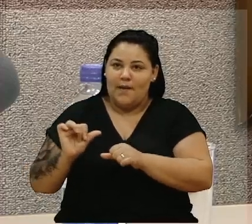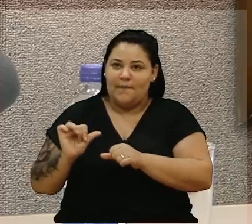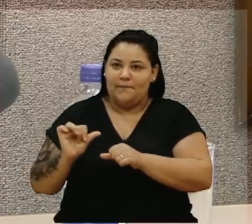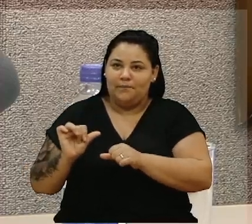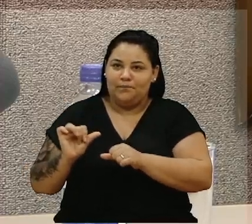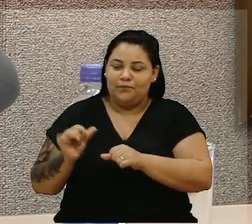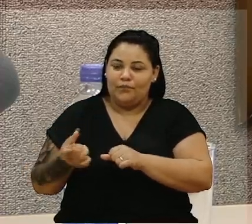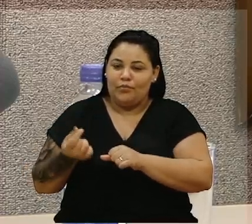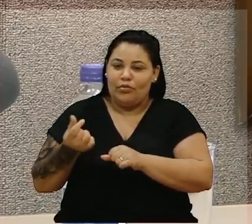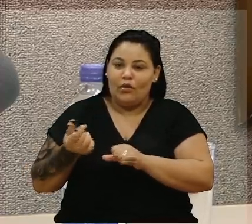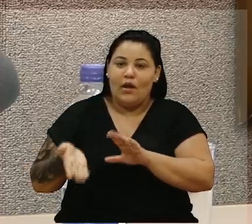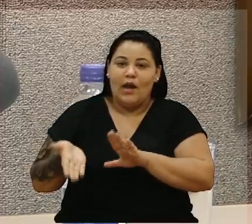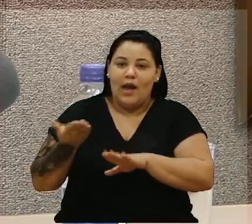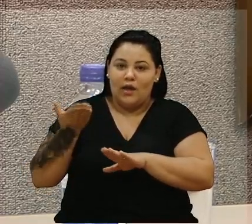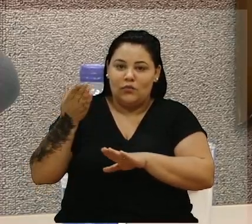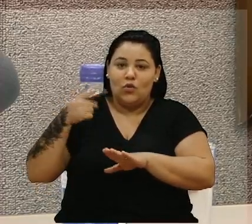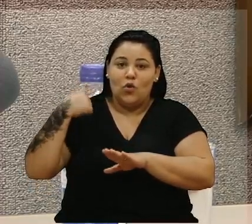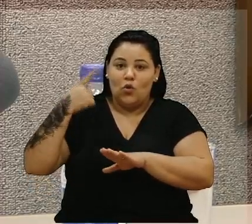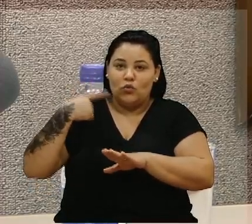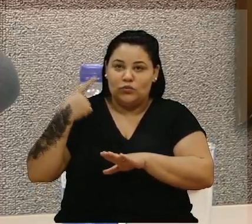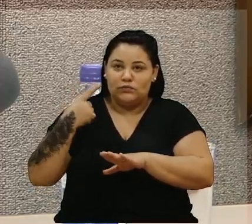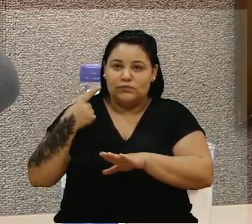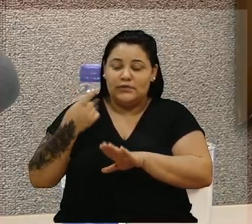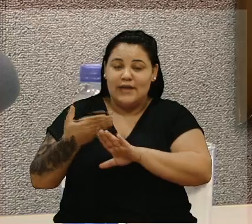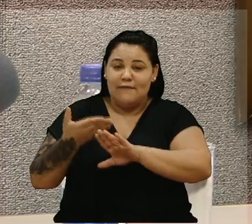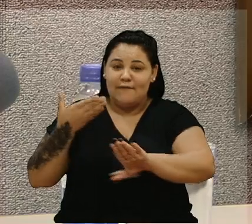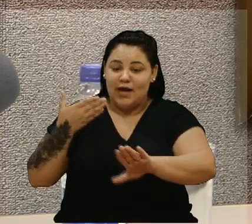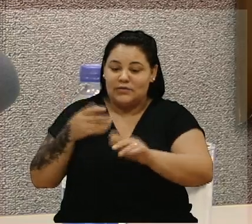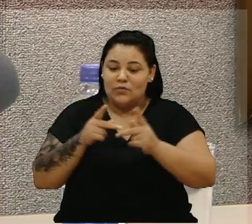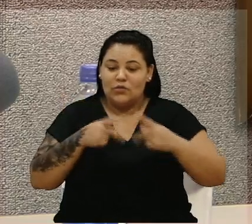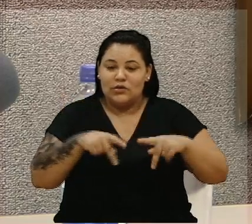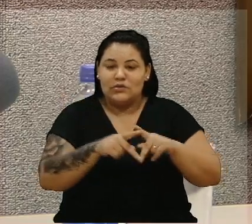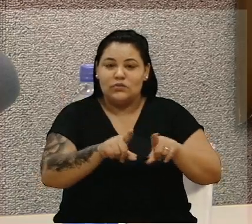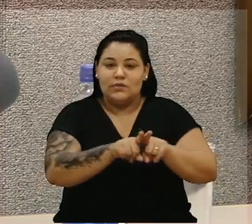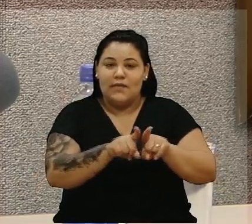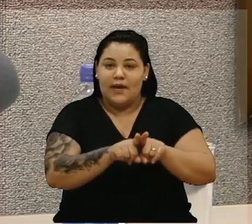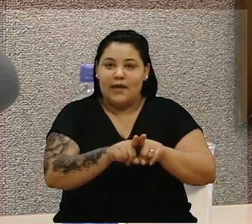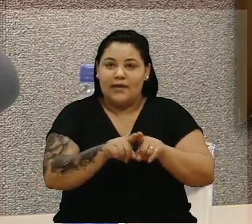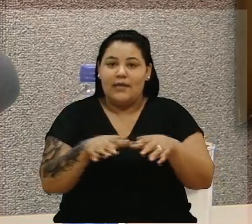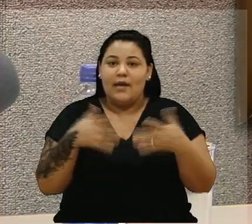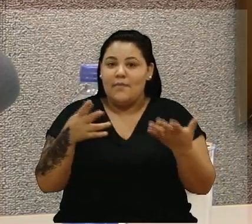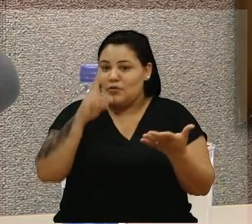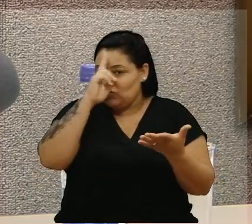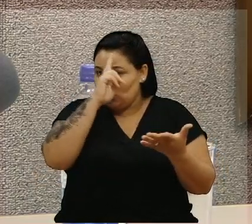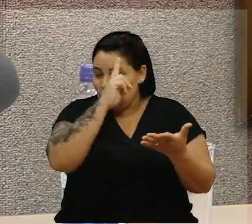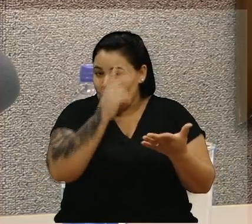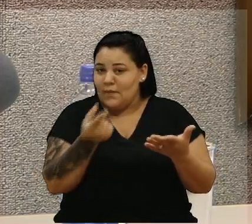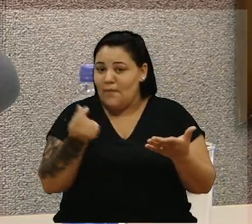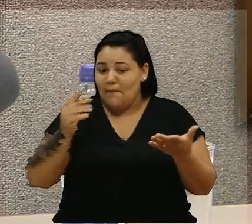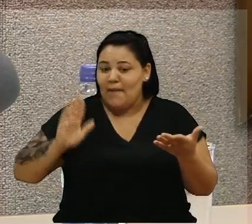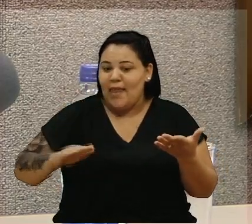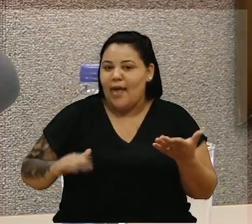loucura que afasta de fato a população e aí de repente tu pegar um Uber fica mais barato?